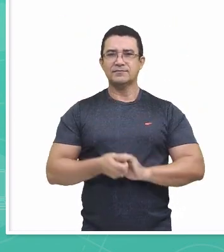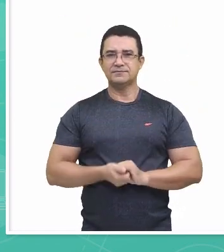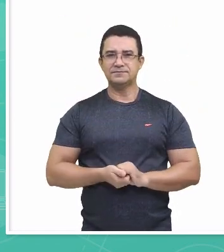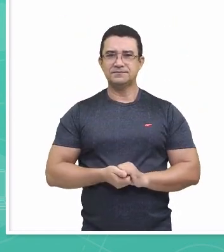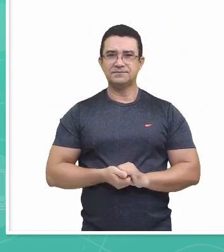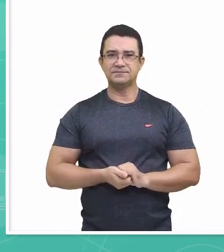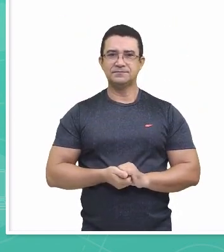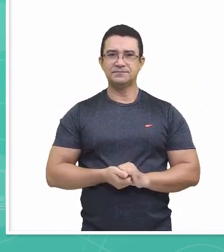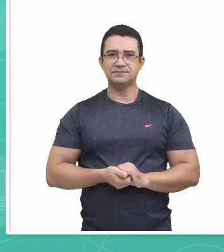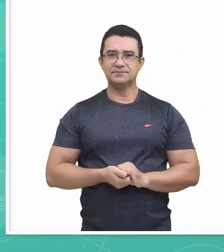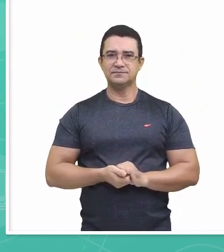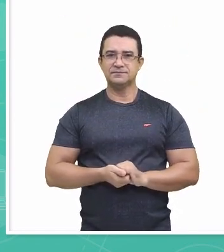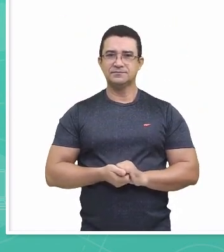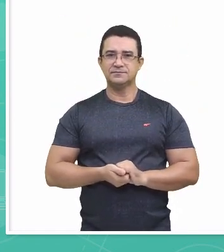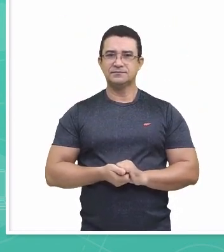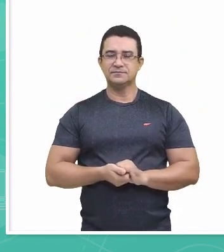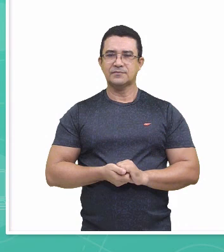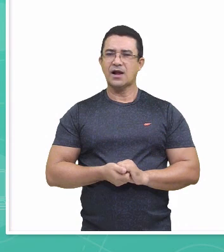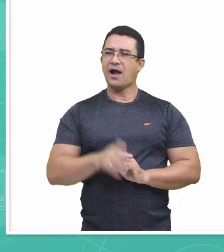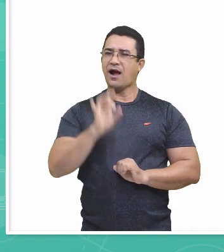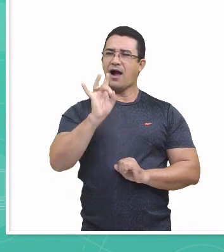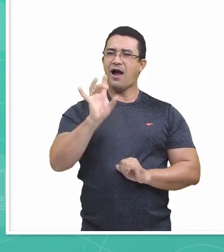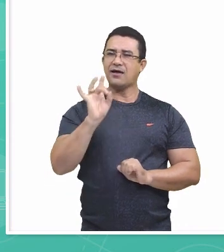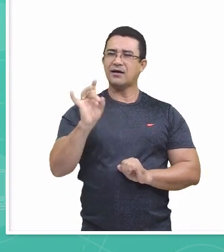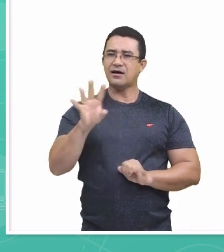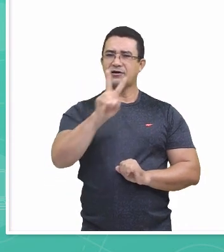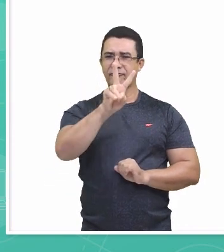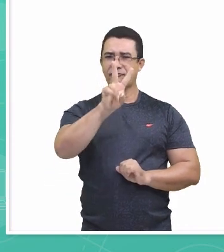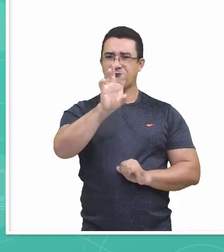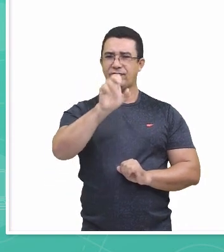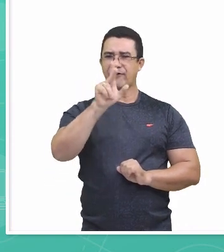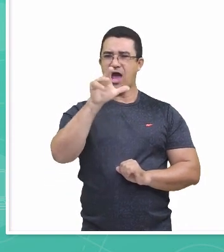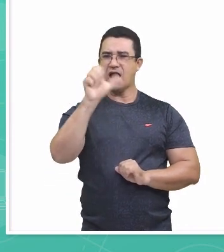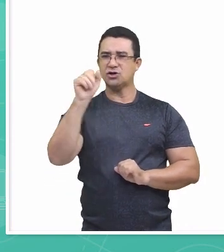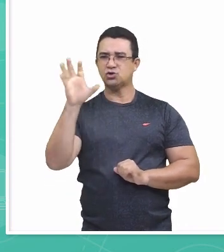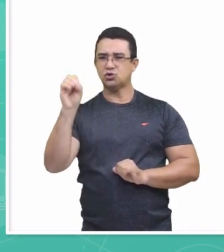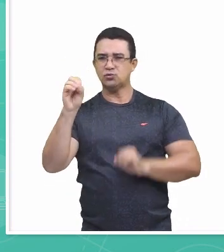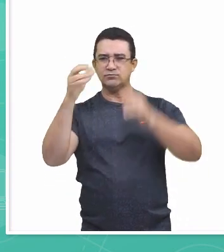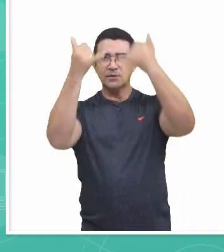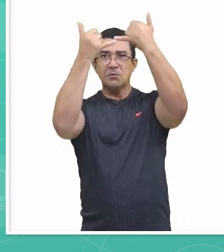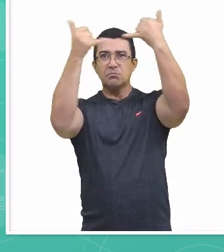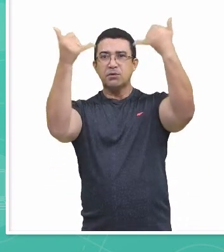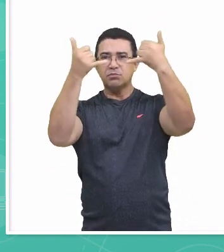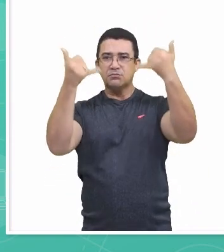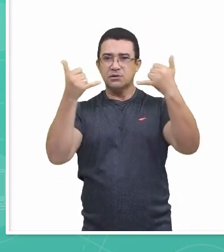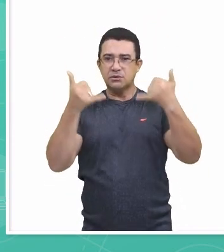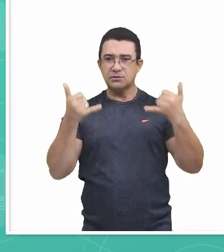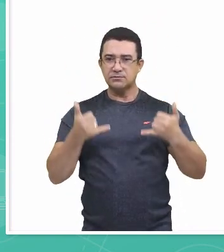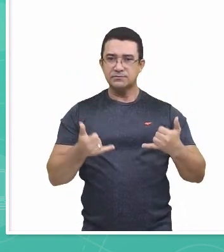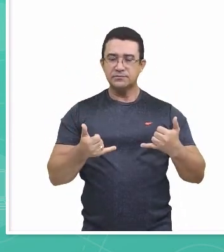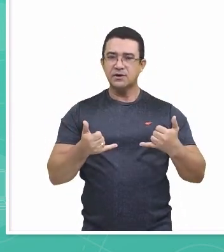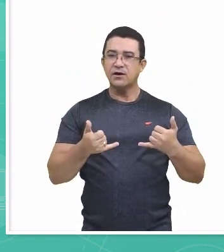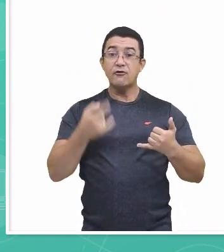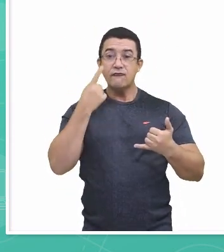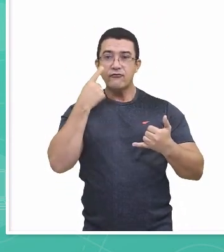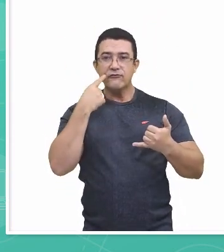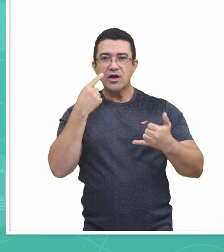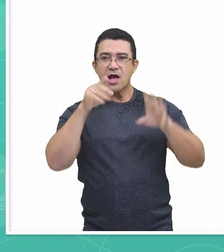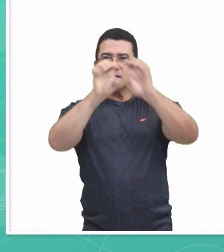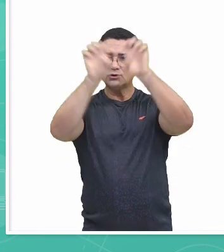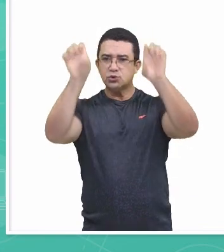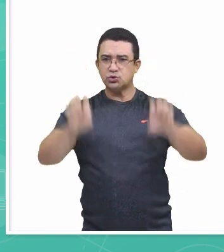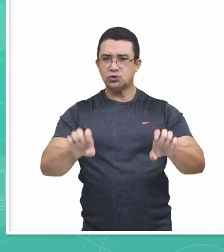verso. Então, temos cada verso aqui, utilizando... Deixa eu retornar aqui para ver a respeito da estrutura dele aqui, ó.